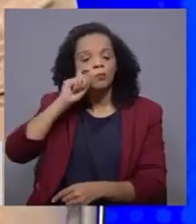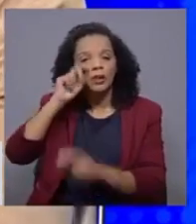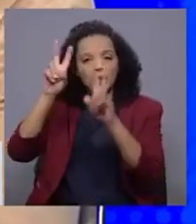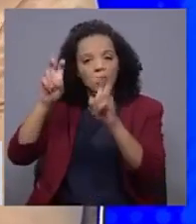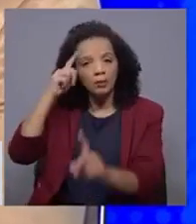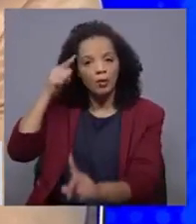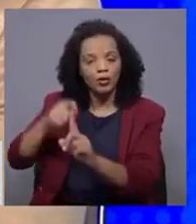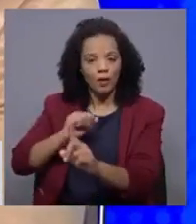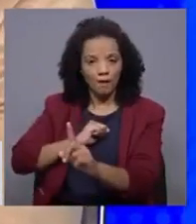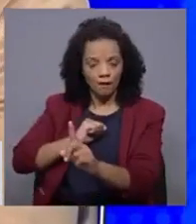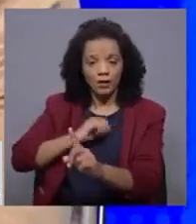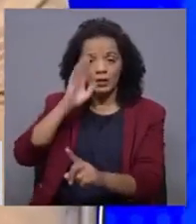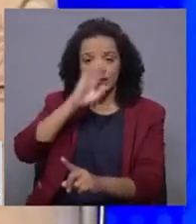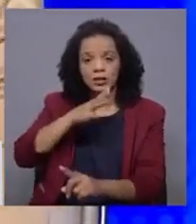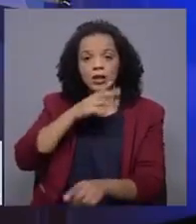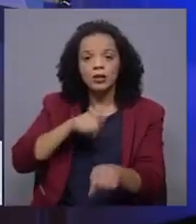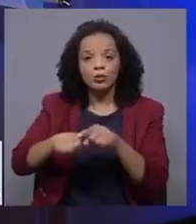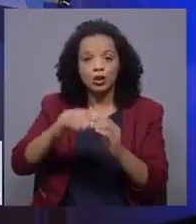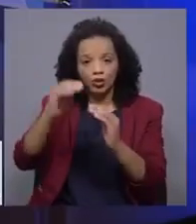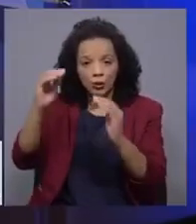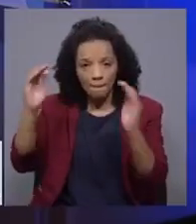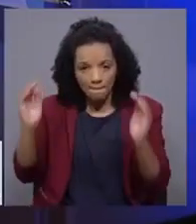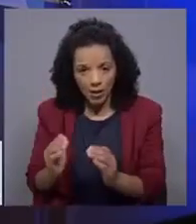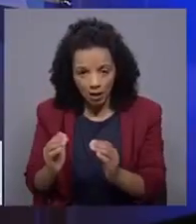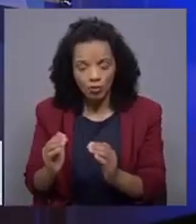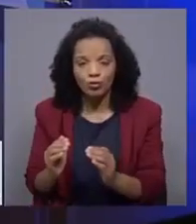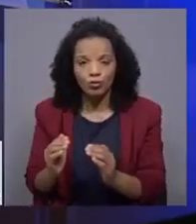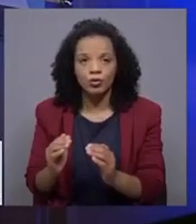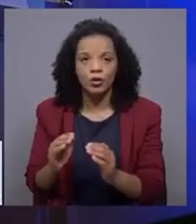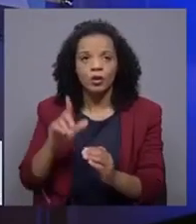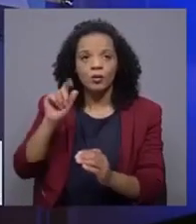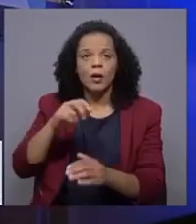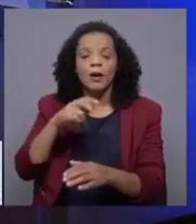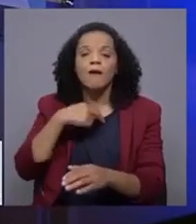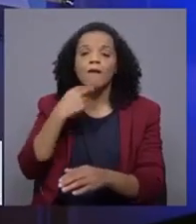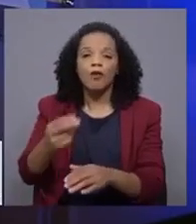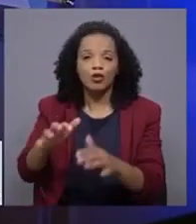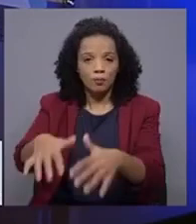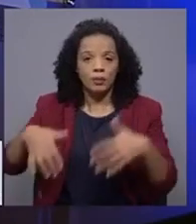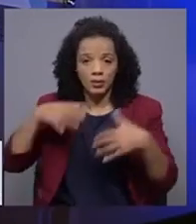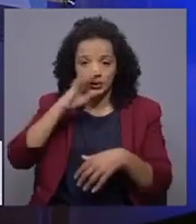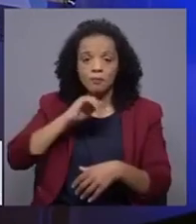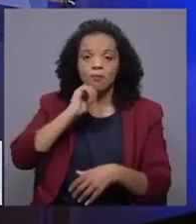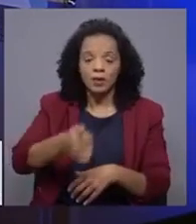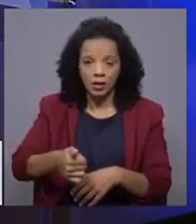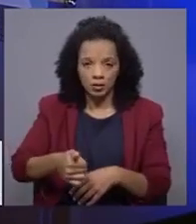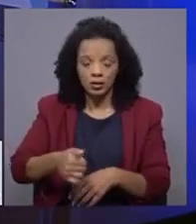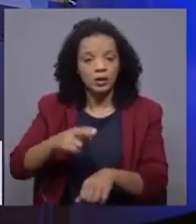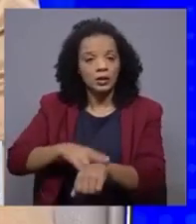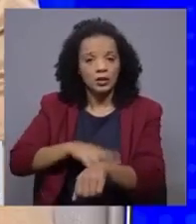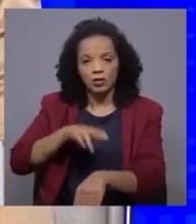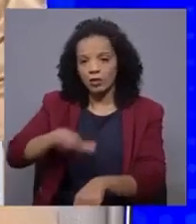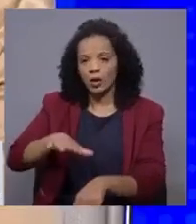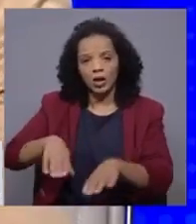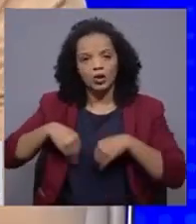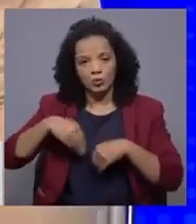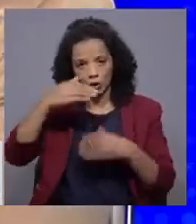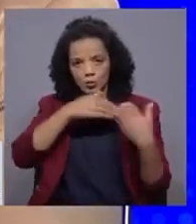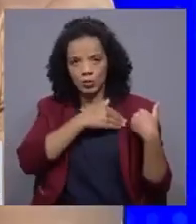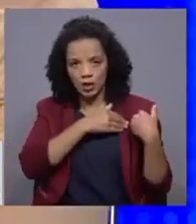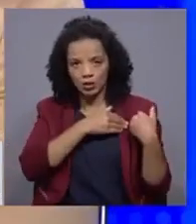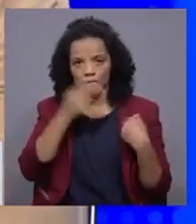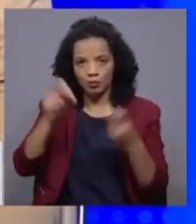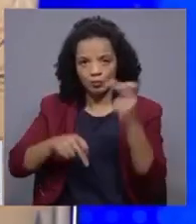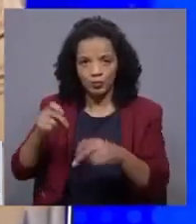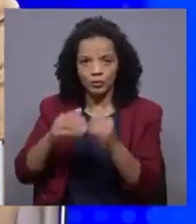causas. Certo. A redução dos deputados também é uma voz no Parlamento. Se a perder... Esta direção estará cá para assumir as responsabilidades. Francisca, a